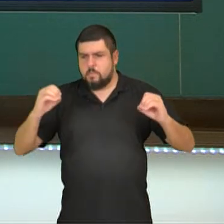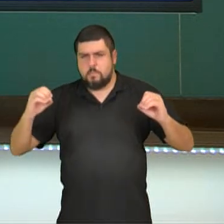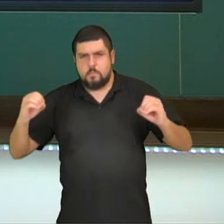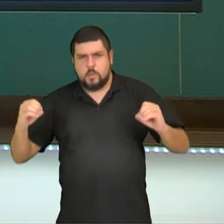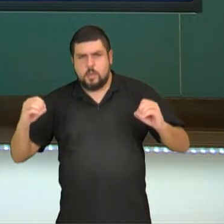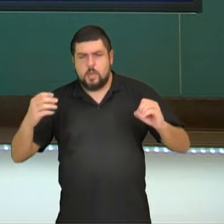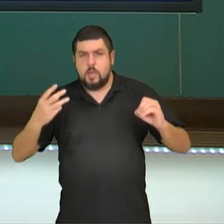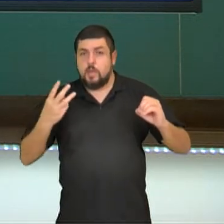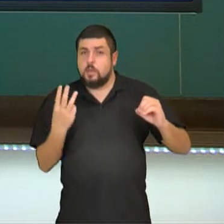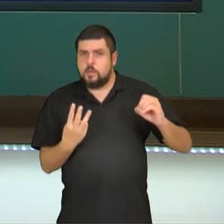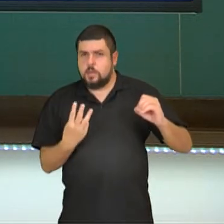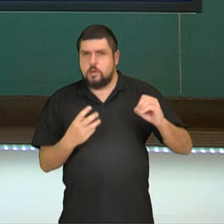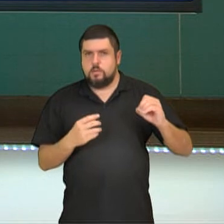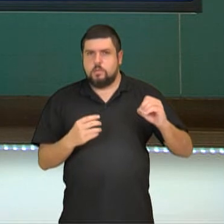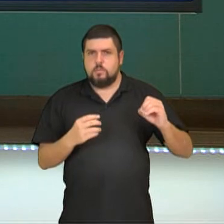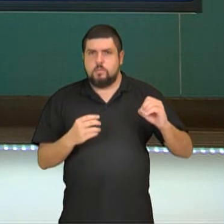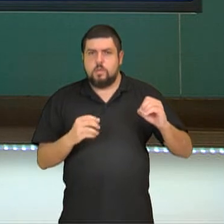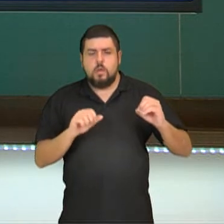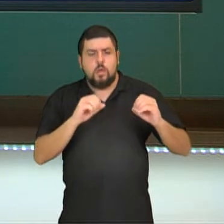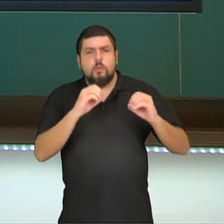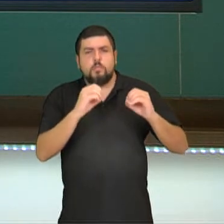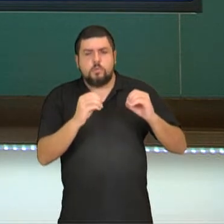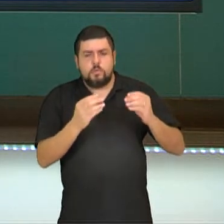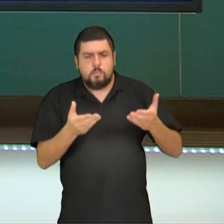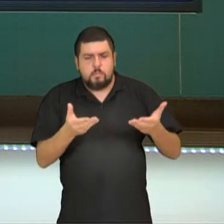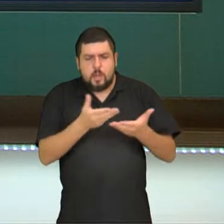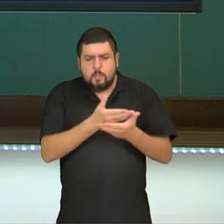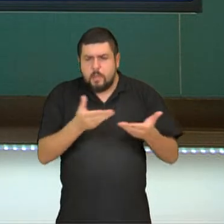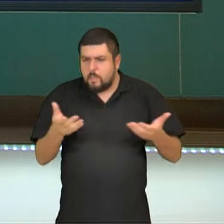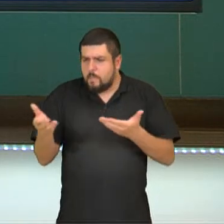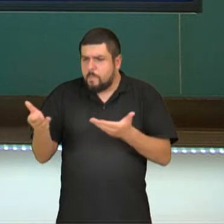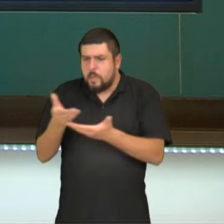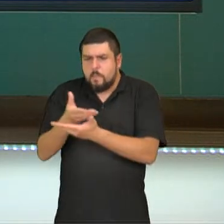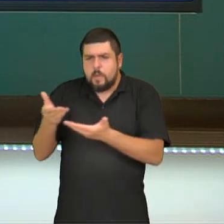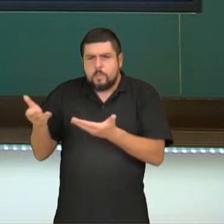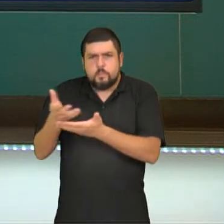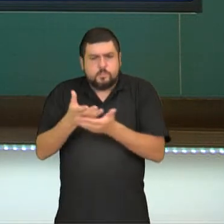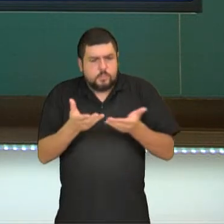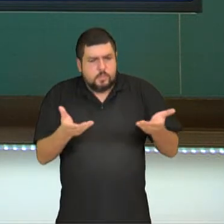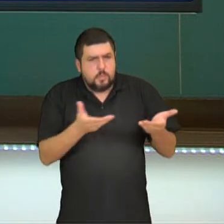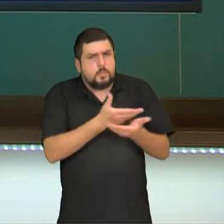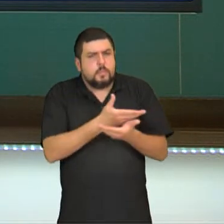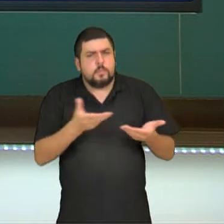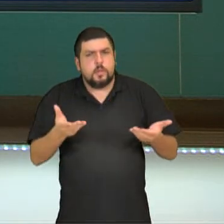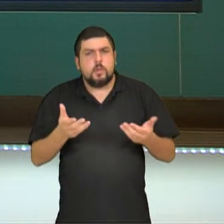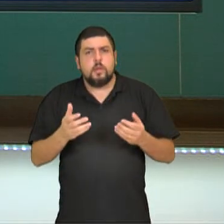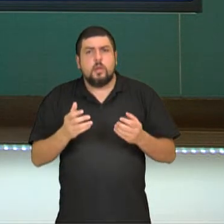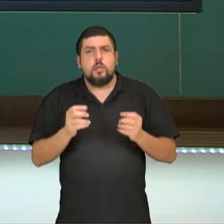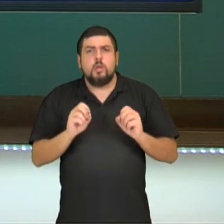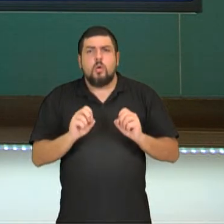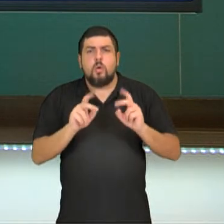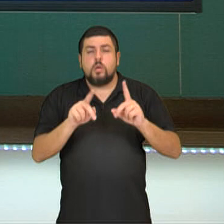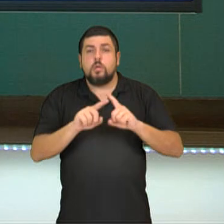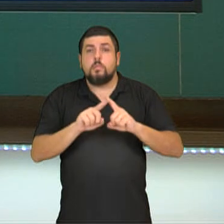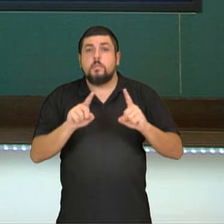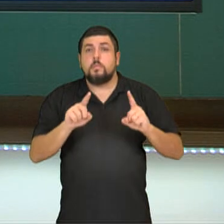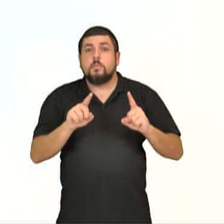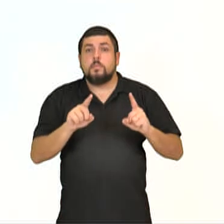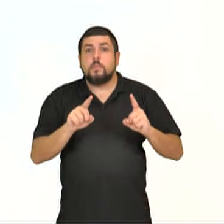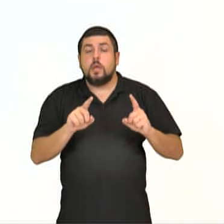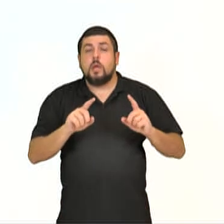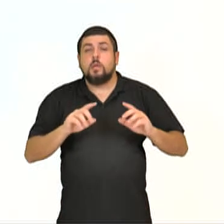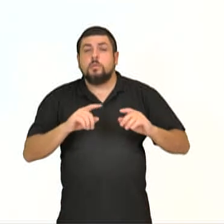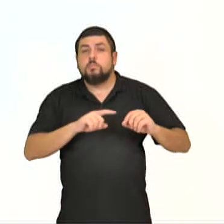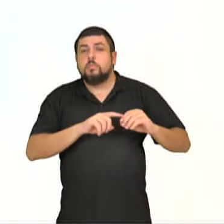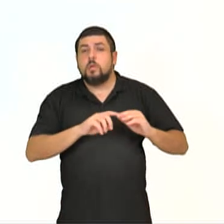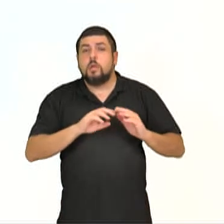quiser fazer com eles, trocar a carga entre eles, fazer o que quiser com a carga aqui. Porém, no final, a carga elétrica